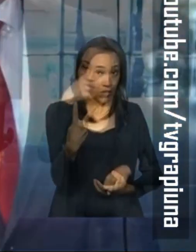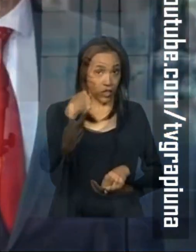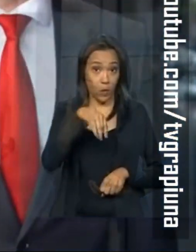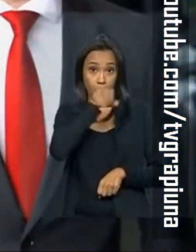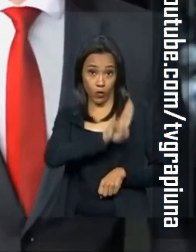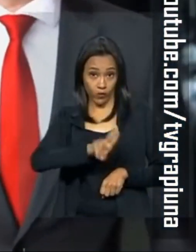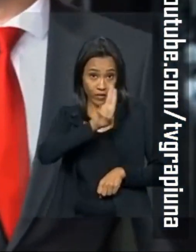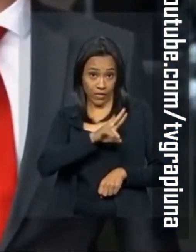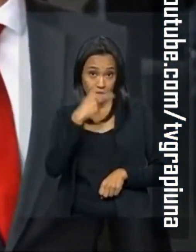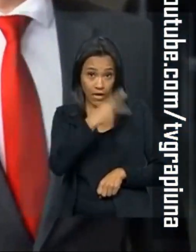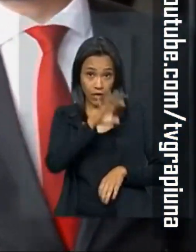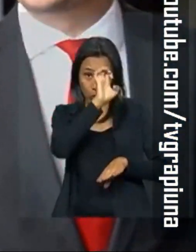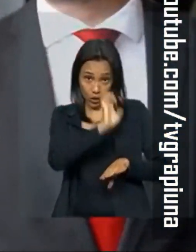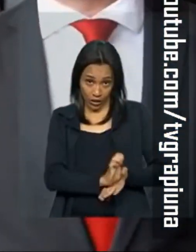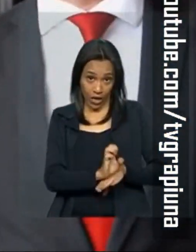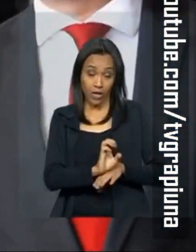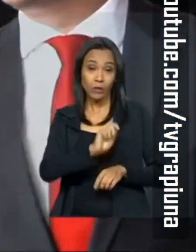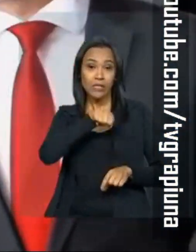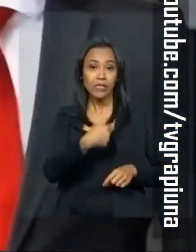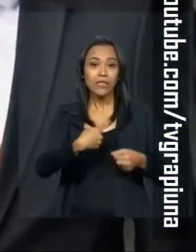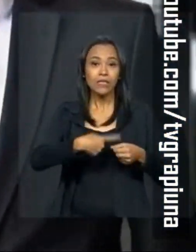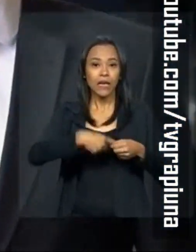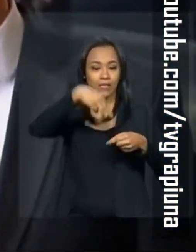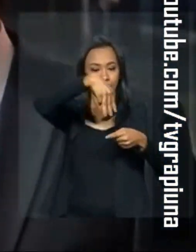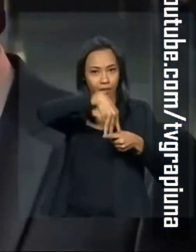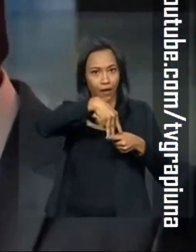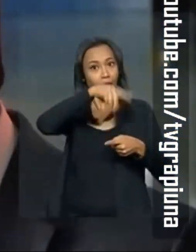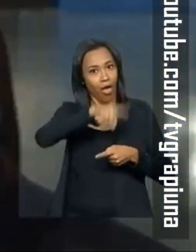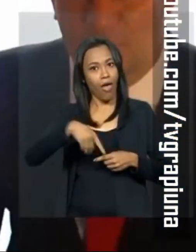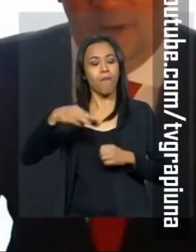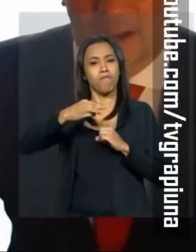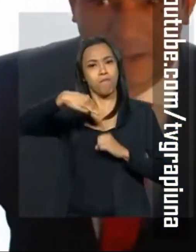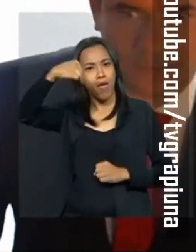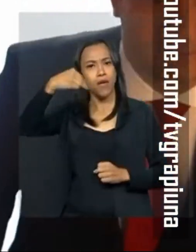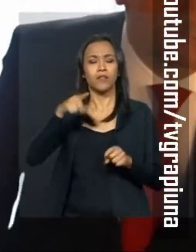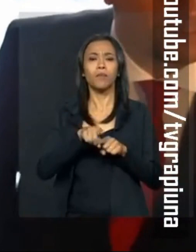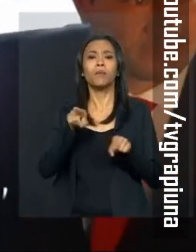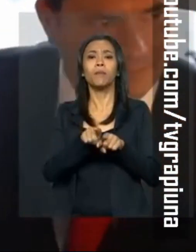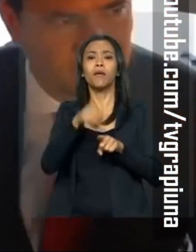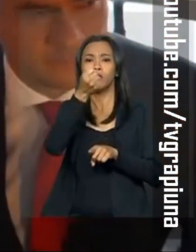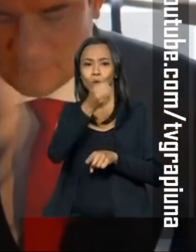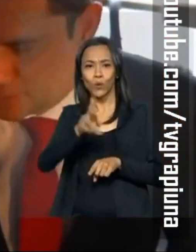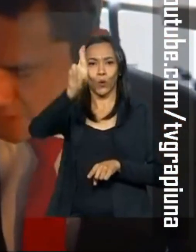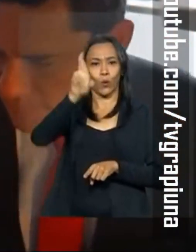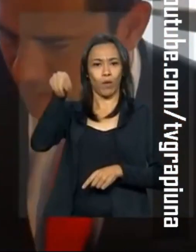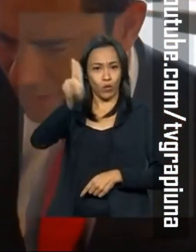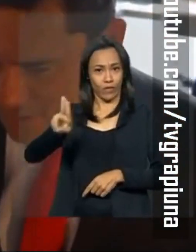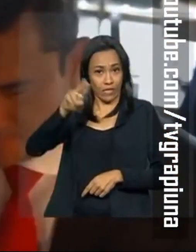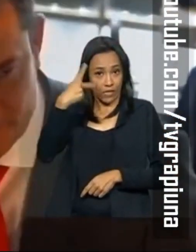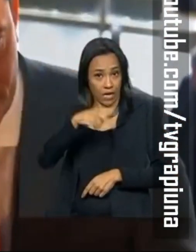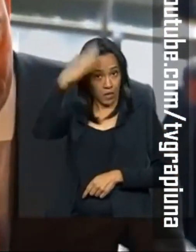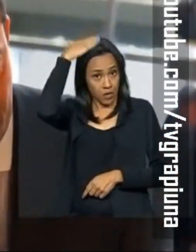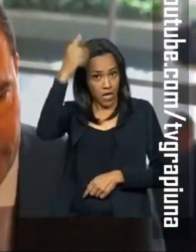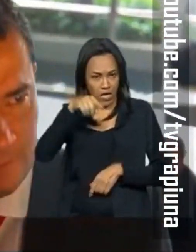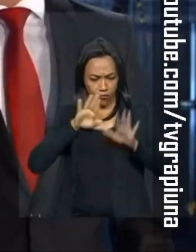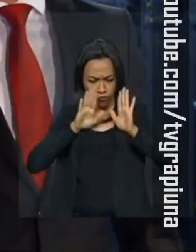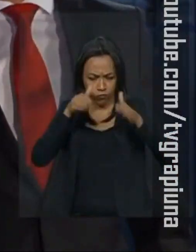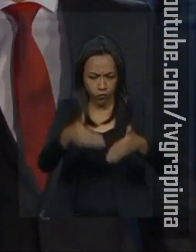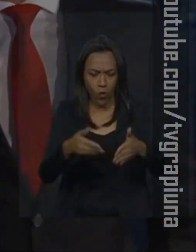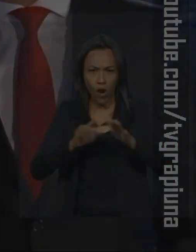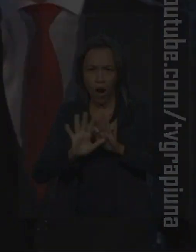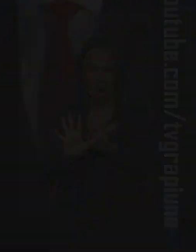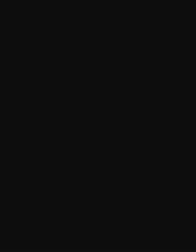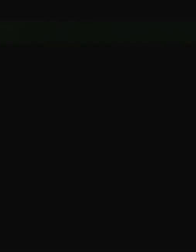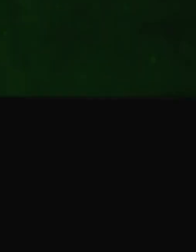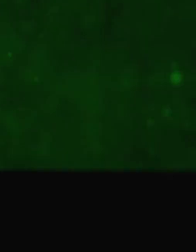para dar o suporte e ao ceará pétrea obrigada bruno importante destaque aqui da nossa reportagem ao